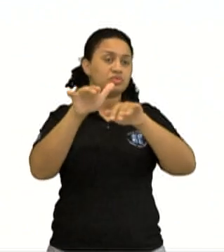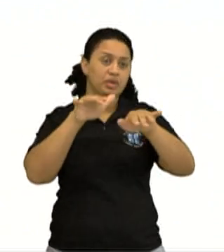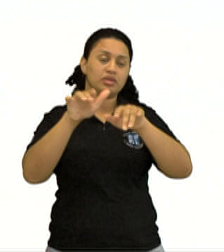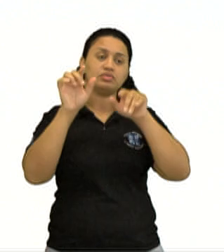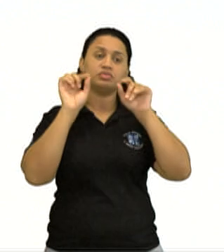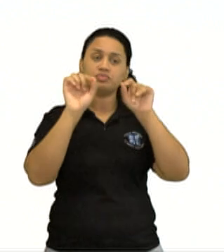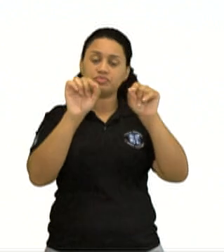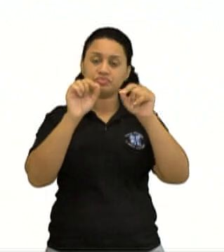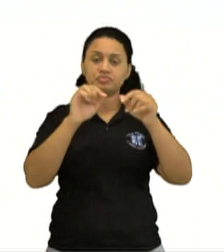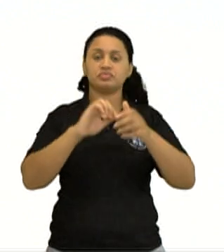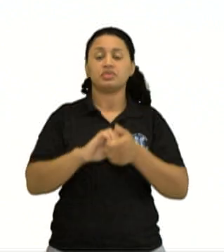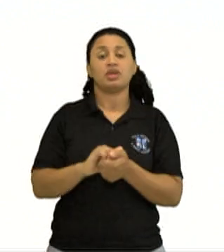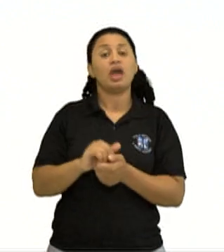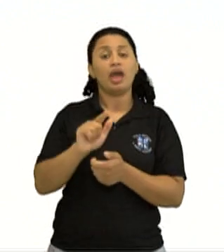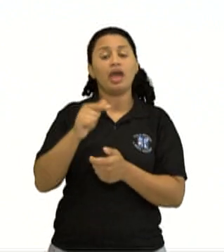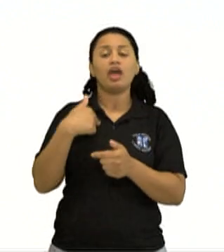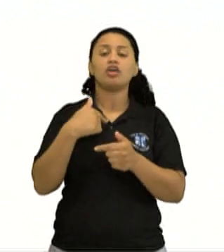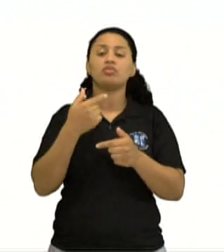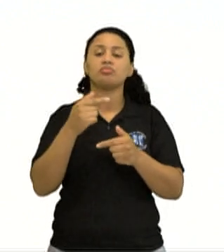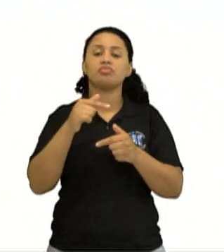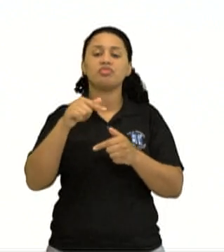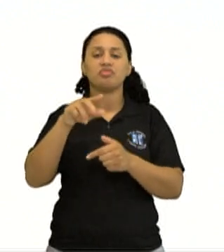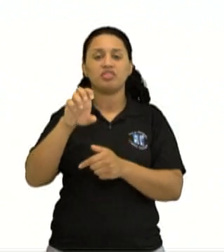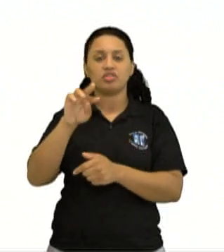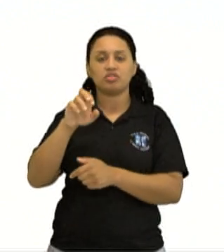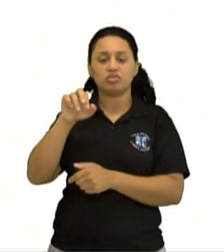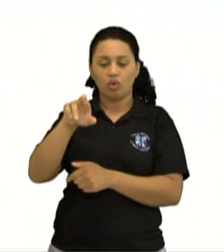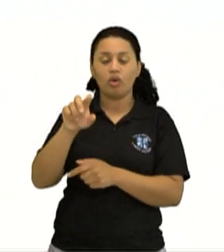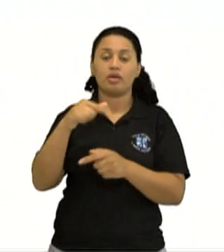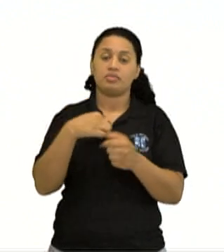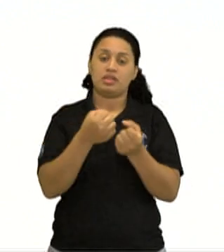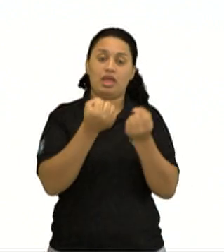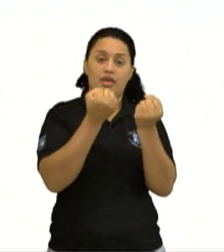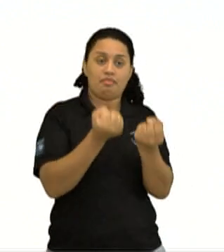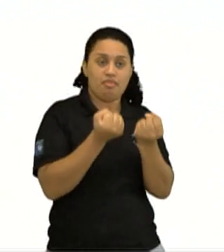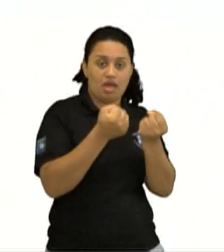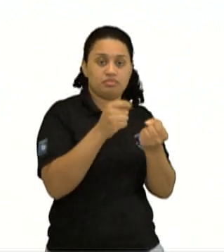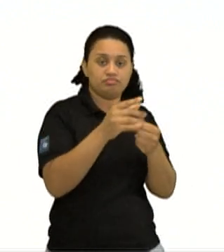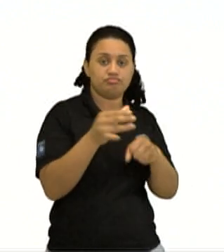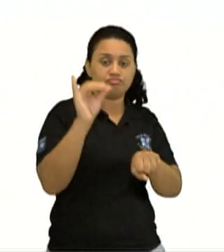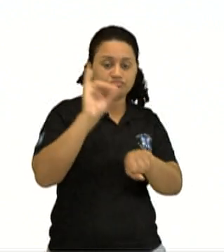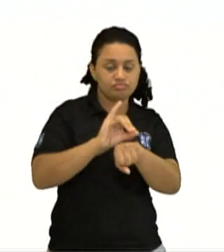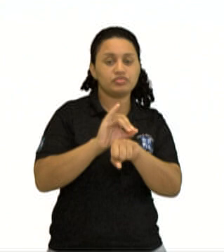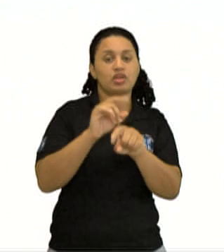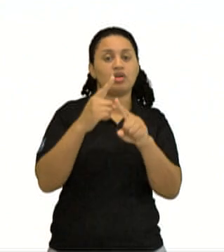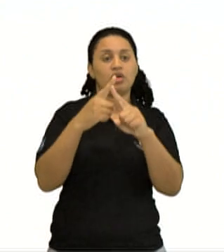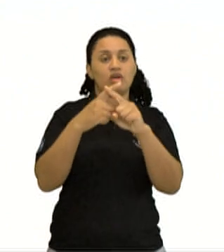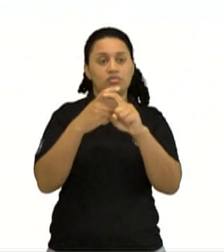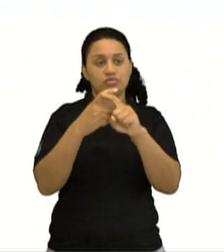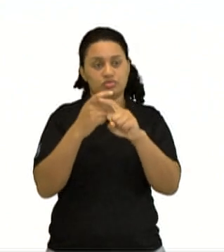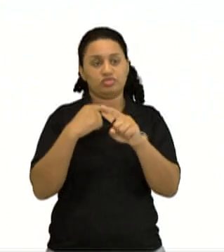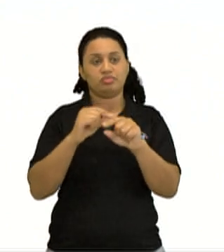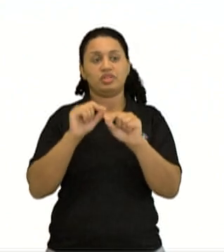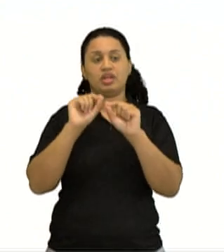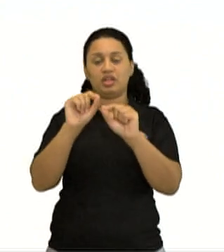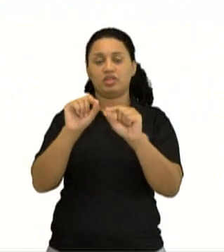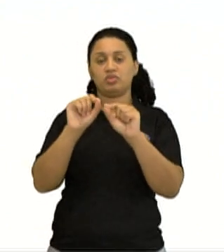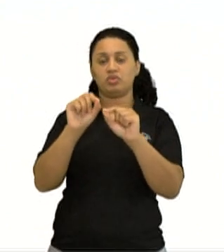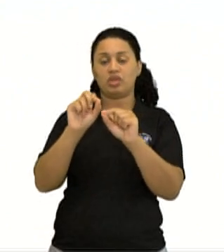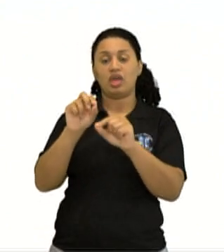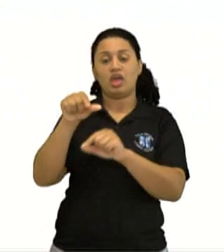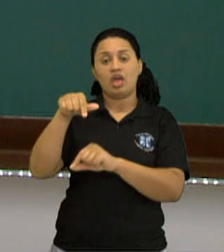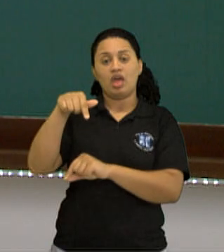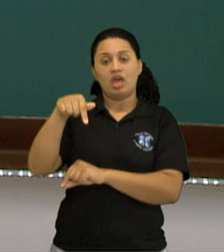de movimento é uma grandeza vetorial determinada pela massa do corpo multiplicada, ou seja, o produto desta, com o